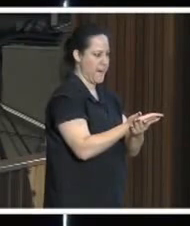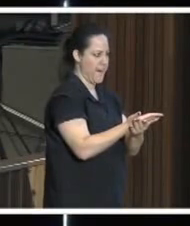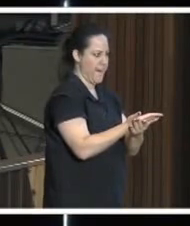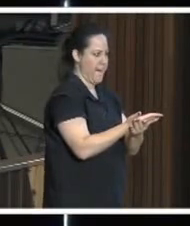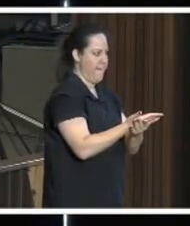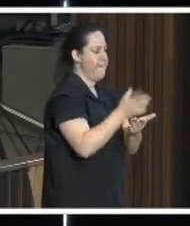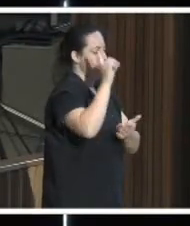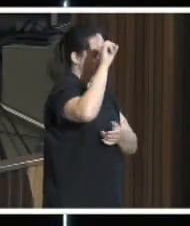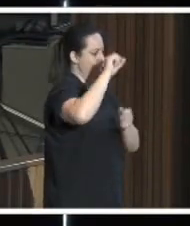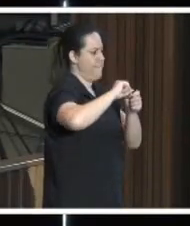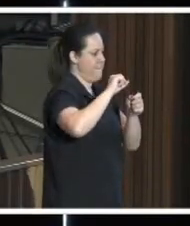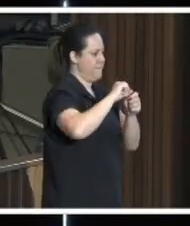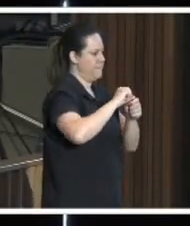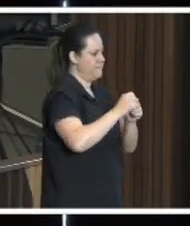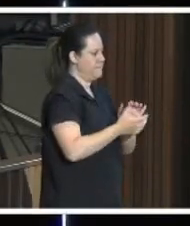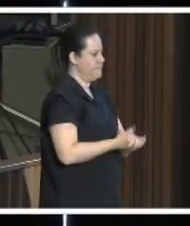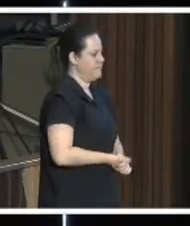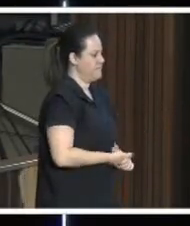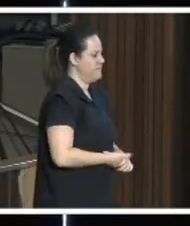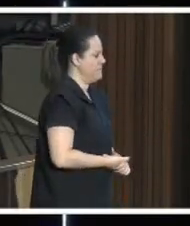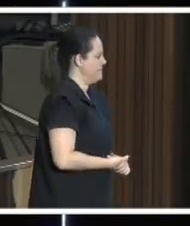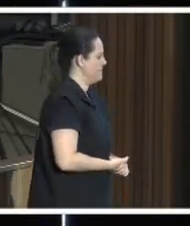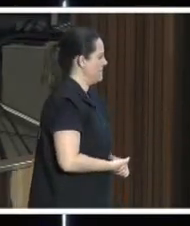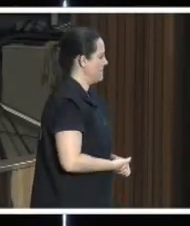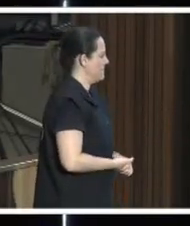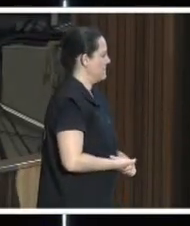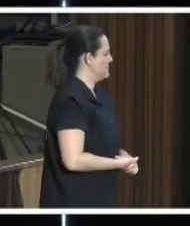no que Deus vai fazer,